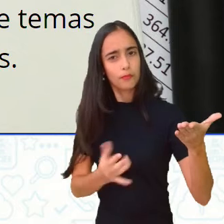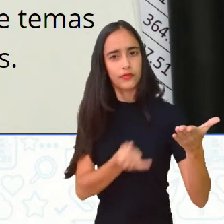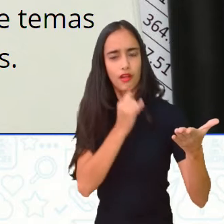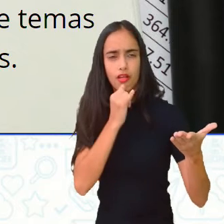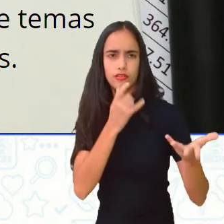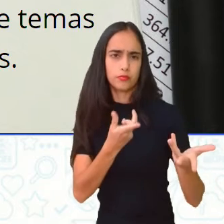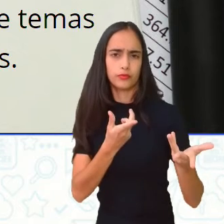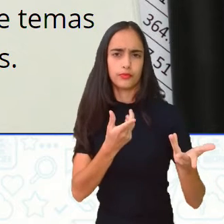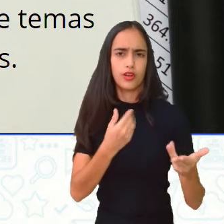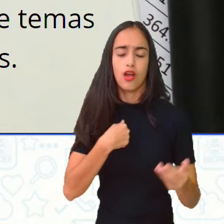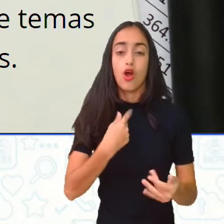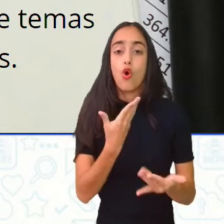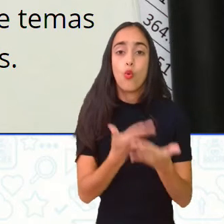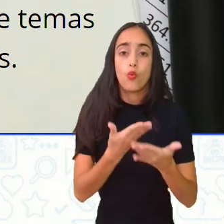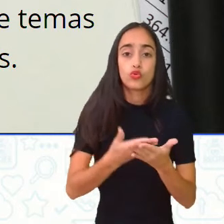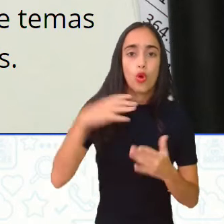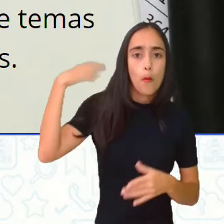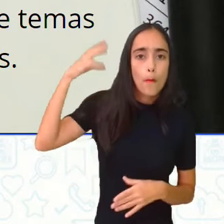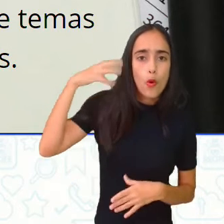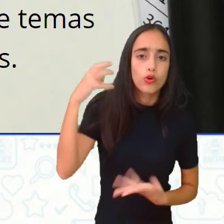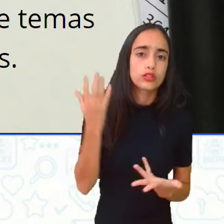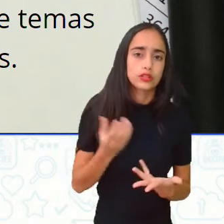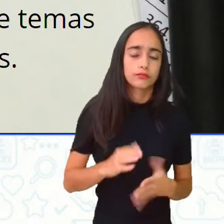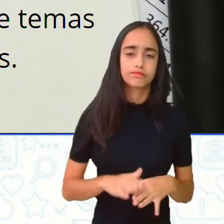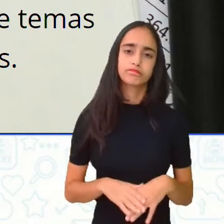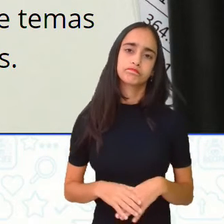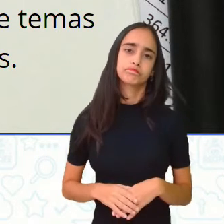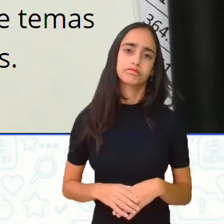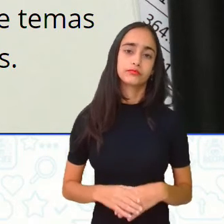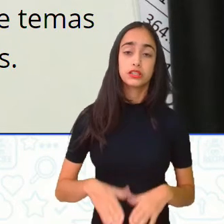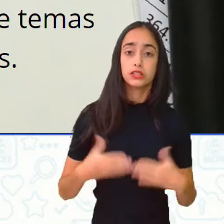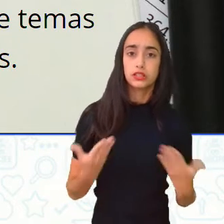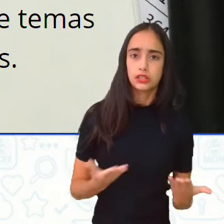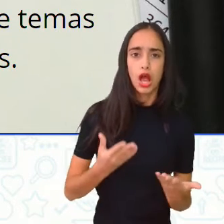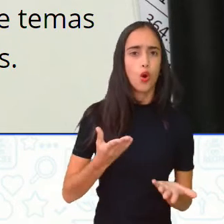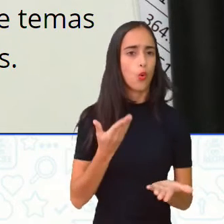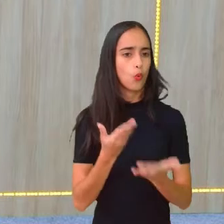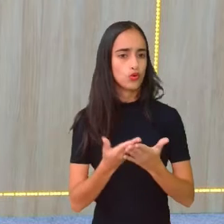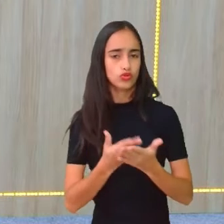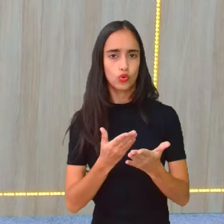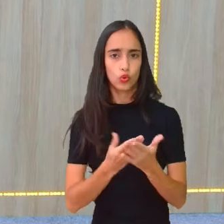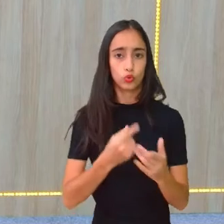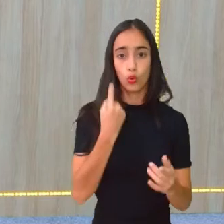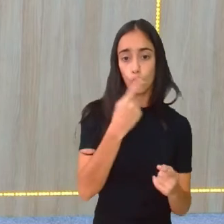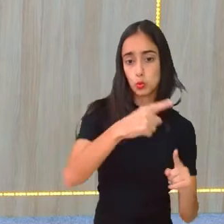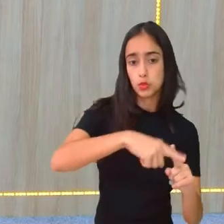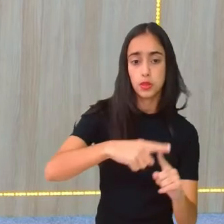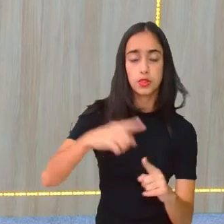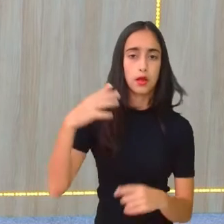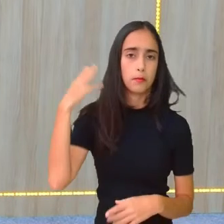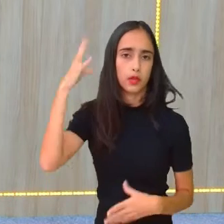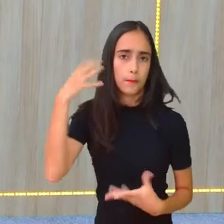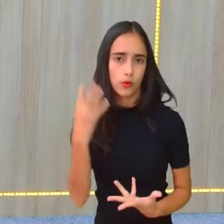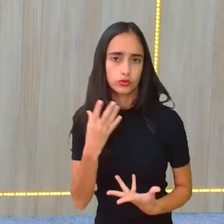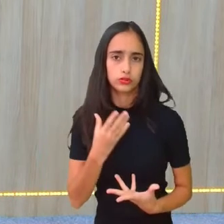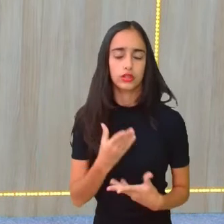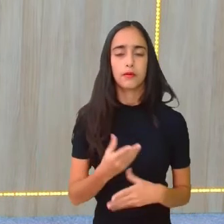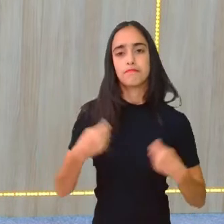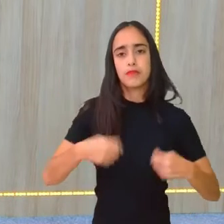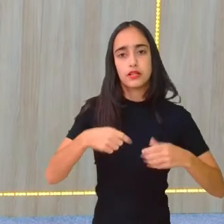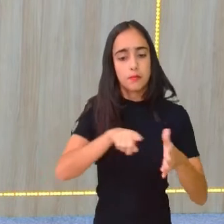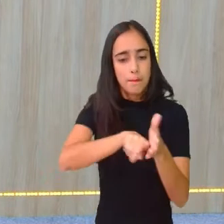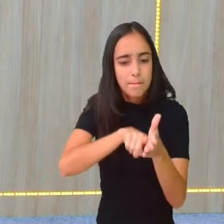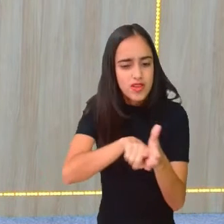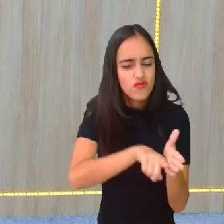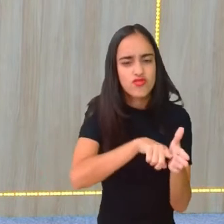música. E aí eu estou lá estudando bossa nova. E de repente eu vou pesquisar sobre bossa nova.